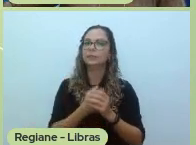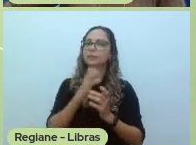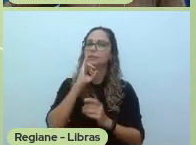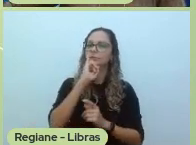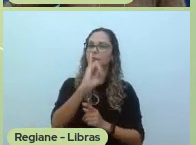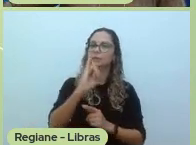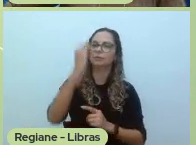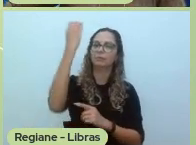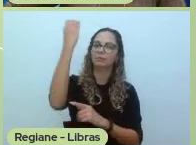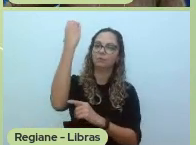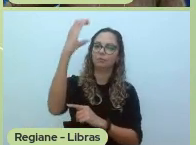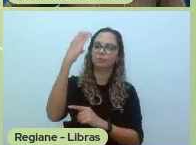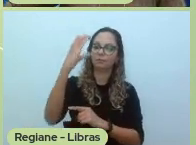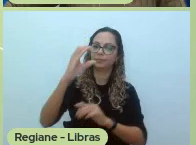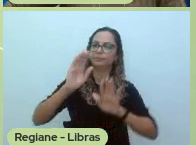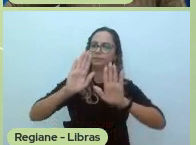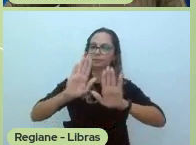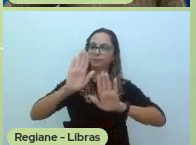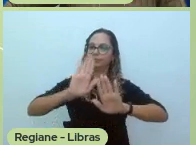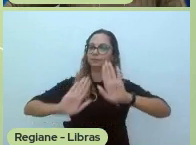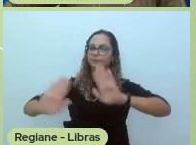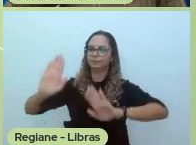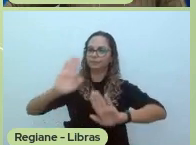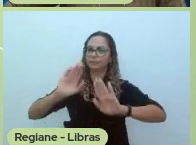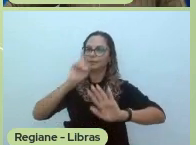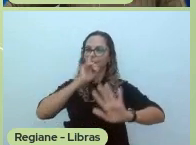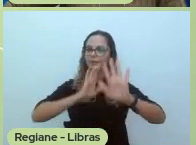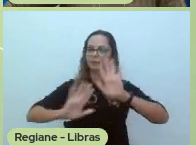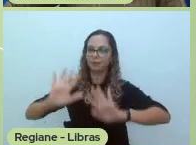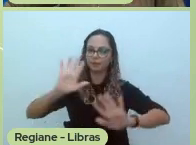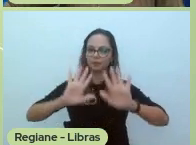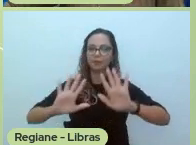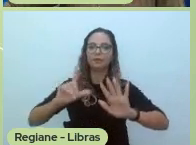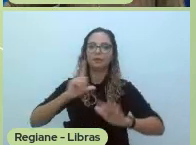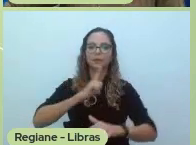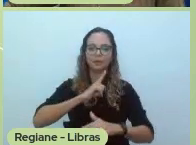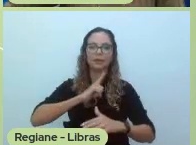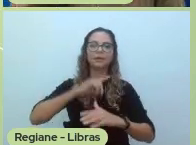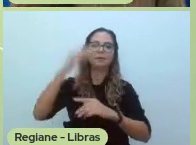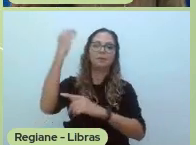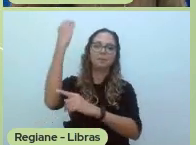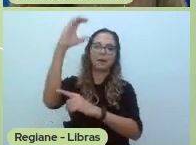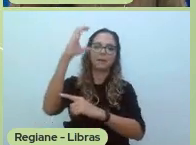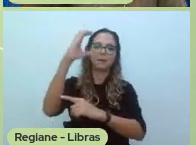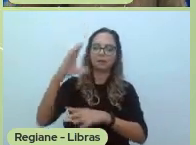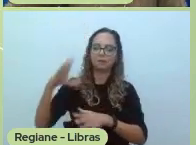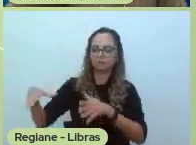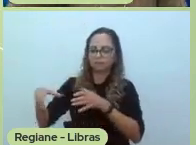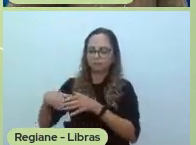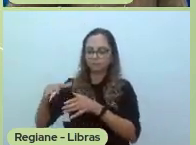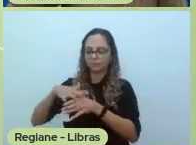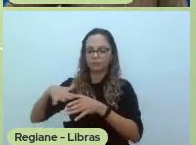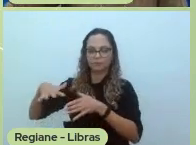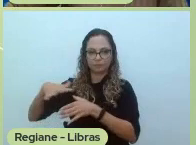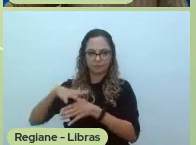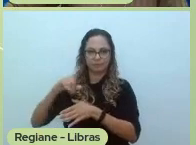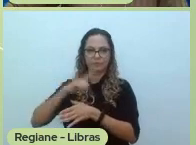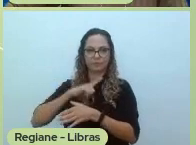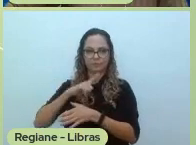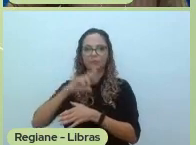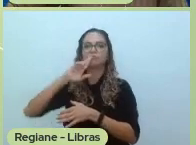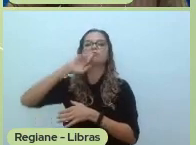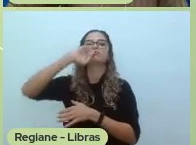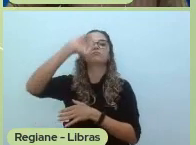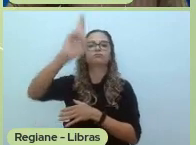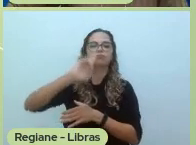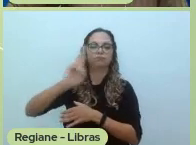Normalmente, as nossas áreas ligadas às respostas das mídias proprietárias, elas levam para o privado, elas buscam, elas capturam e